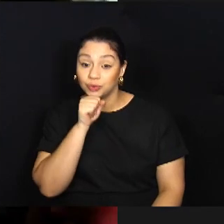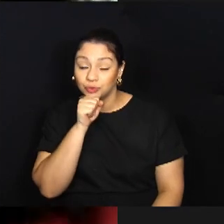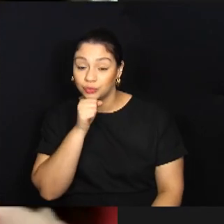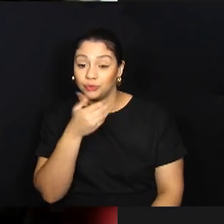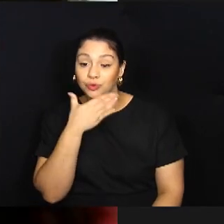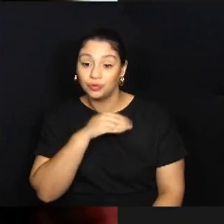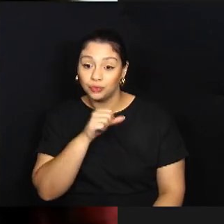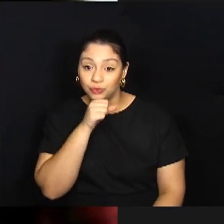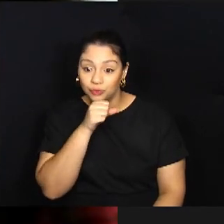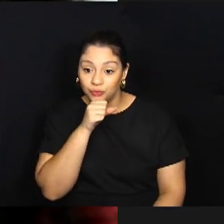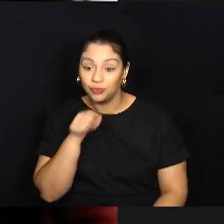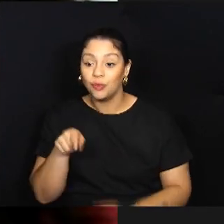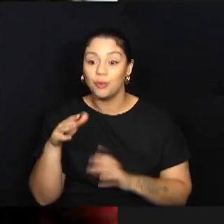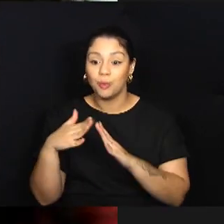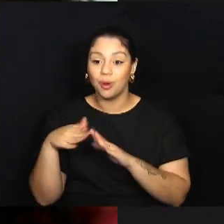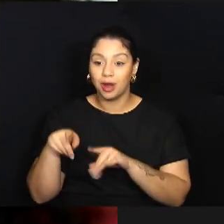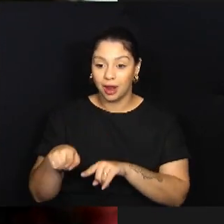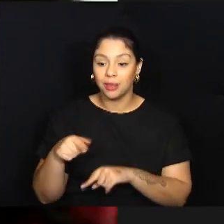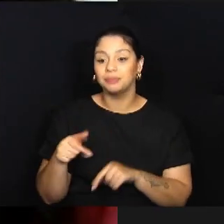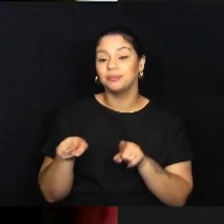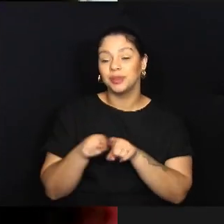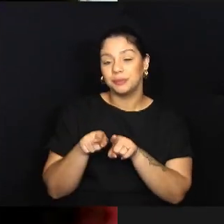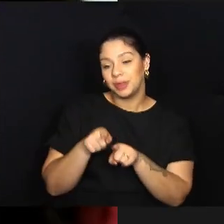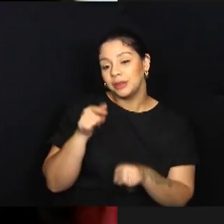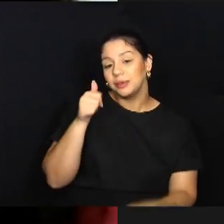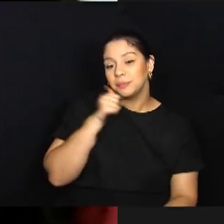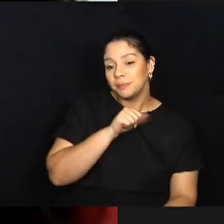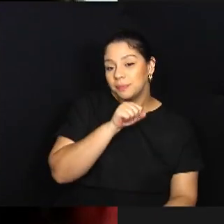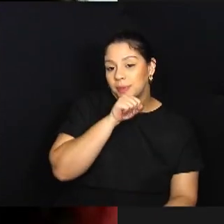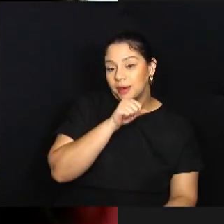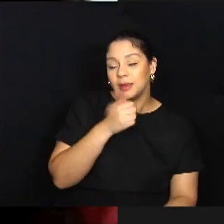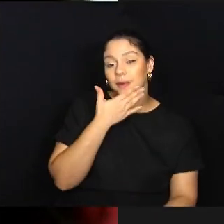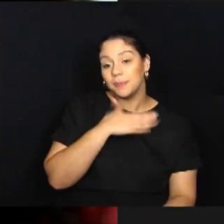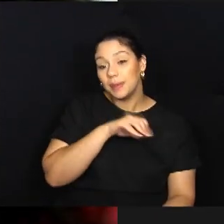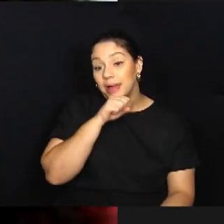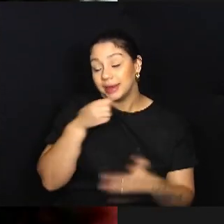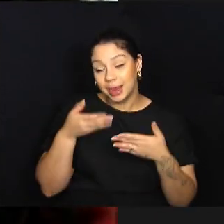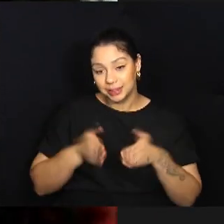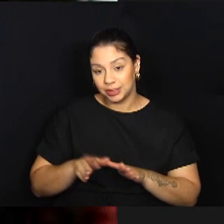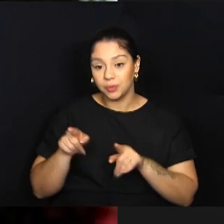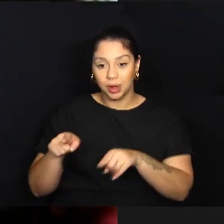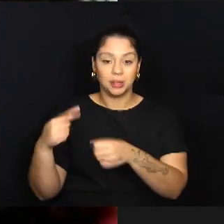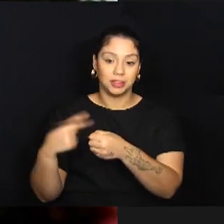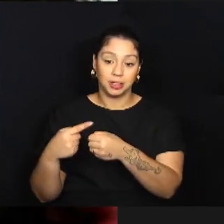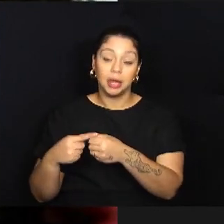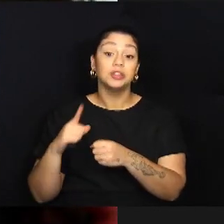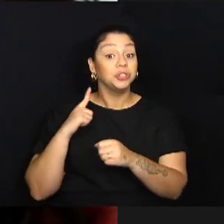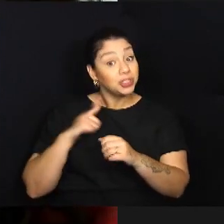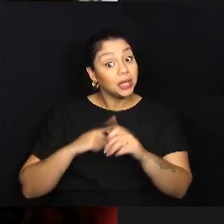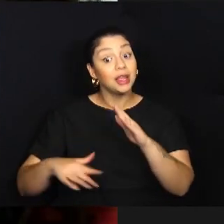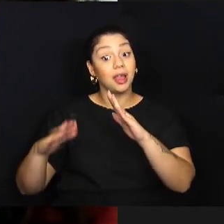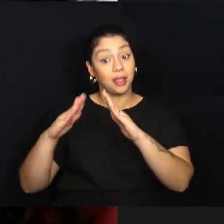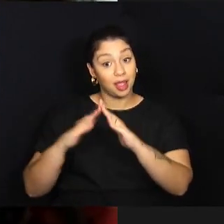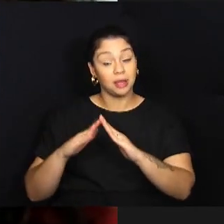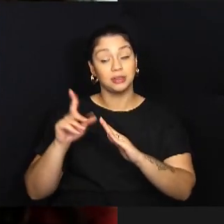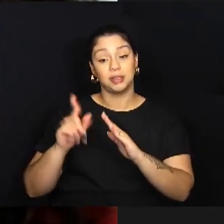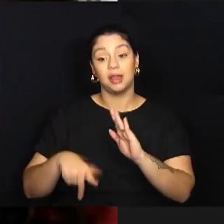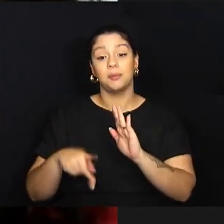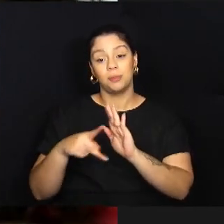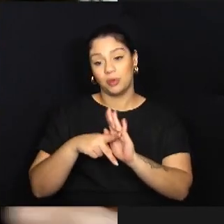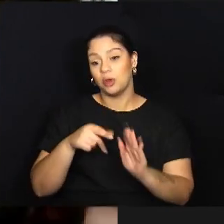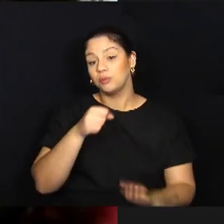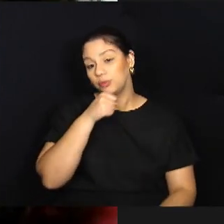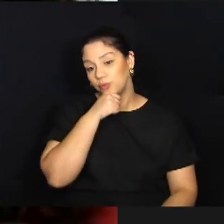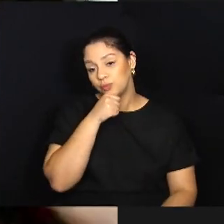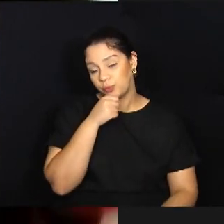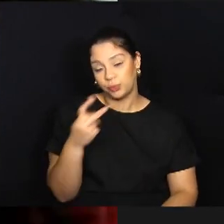lá, e os pais nasceram lá. E a gente foi até a casa, que existe ainda, a casa dos avós. E aí a